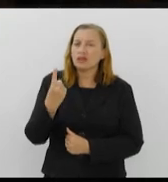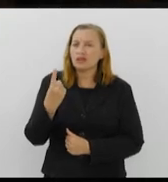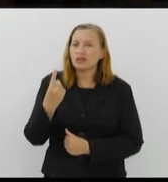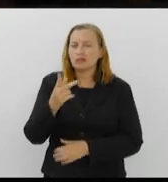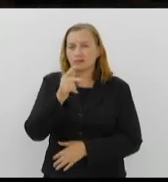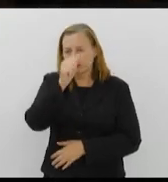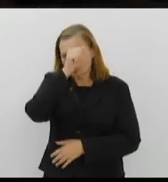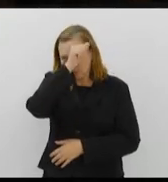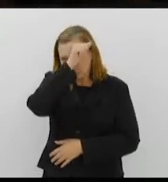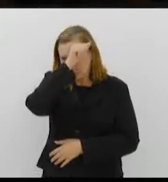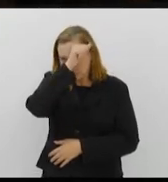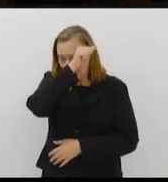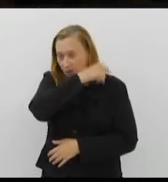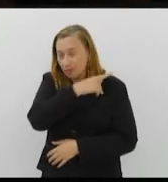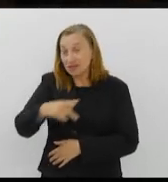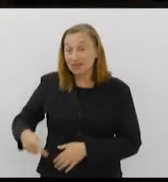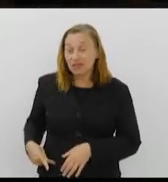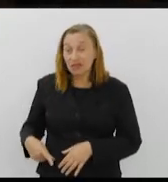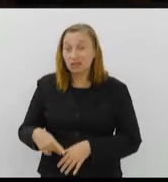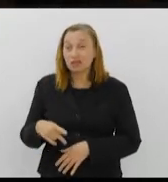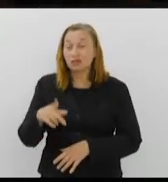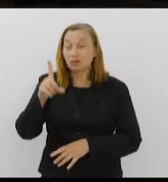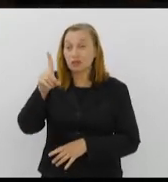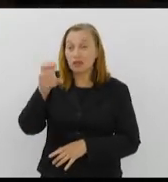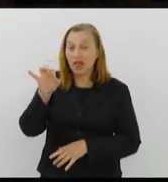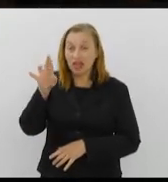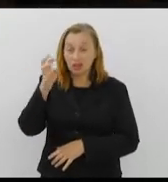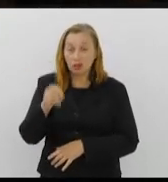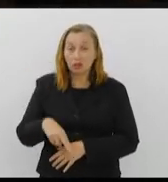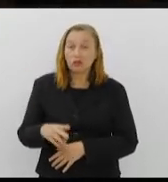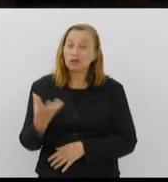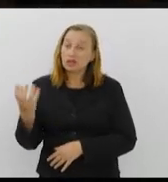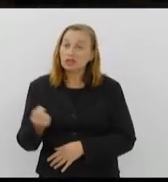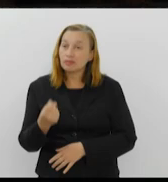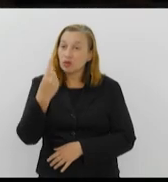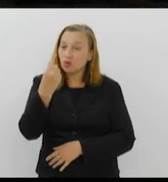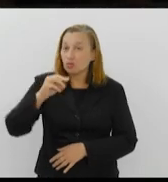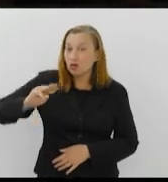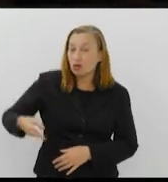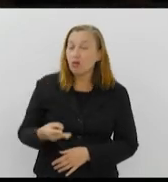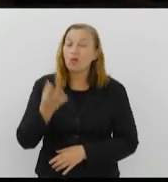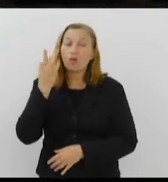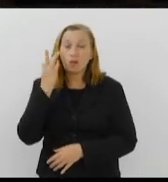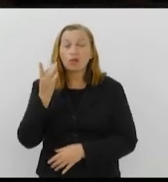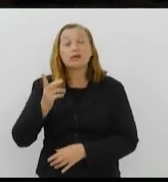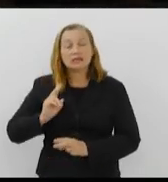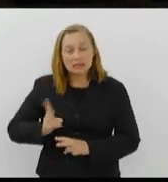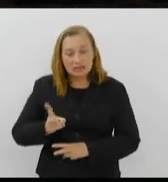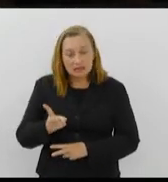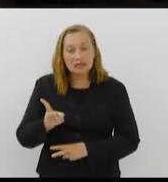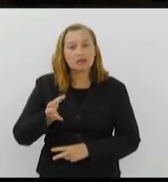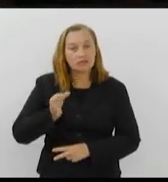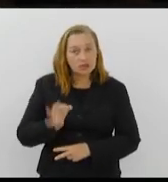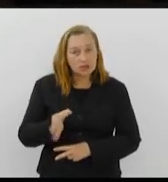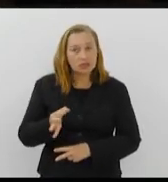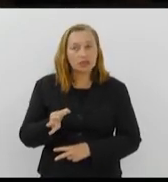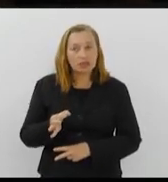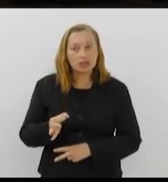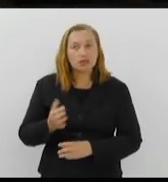mês das empresas de ônibus, o senhor Rogério Onofre? E tenho certeza que essa prática ainda continua no nosso